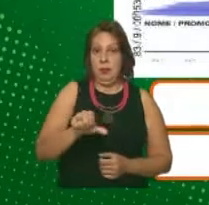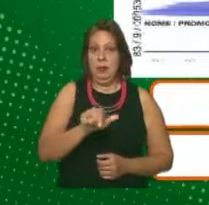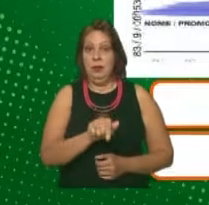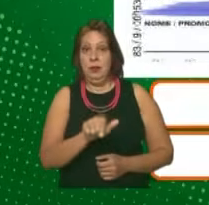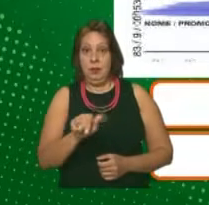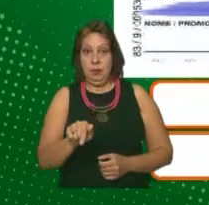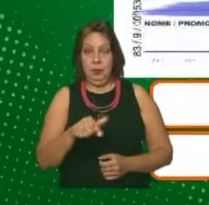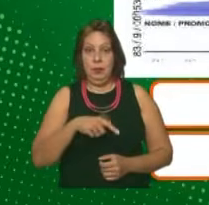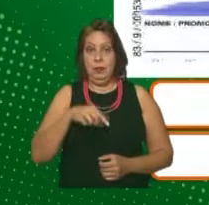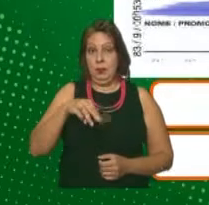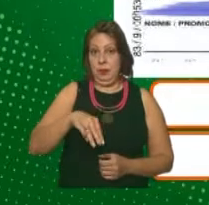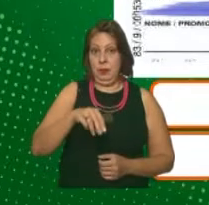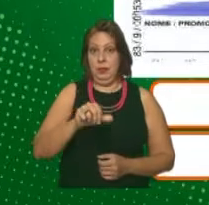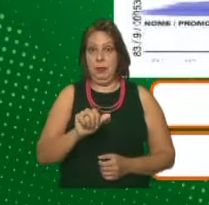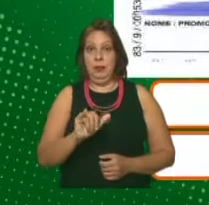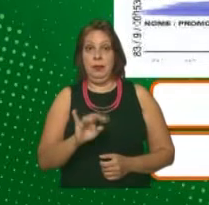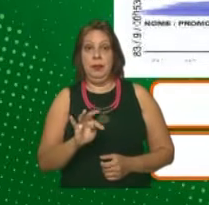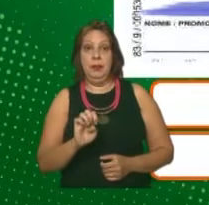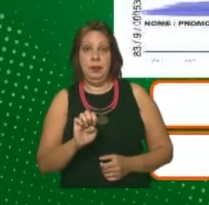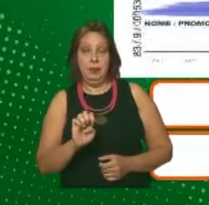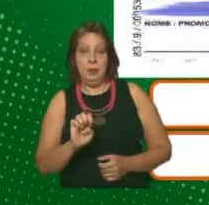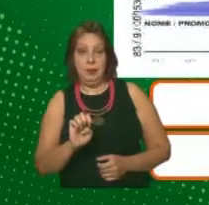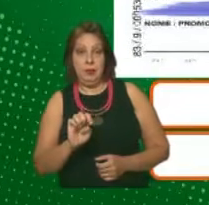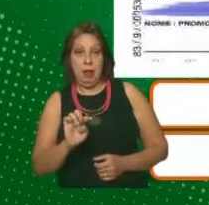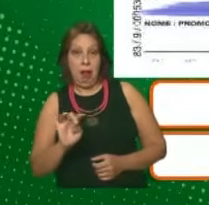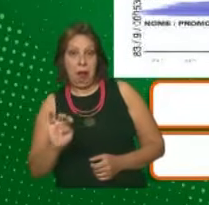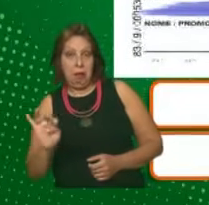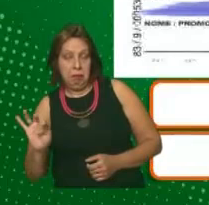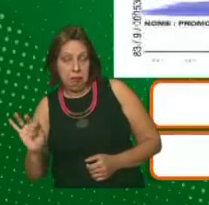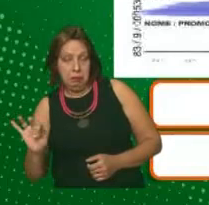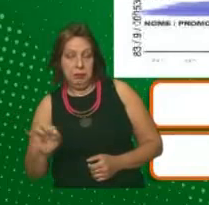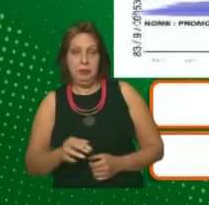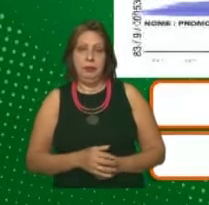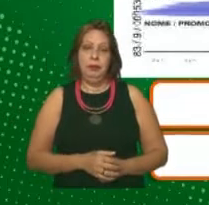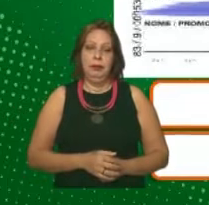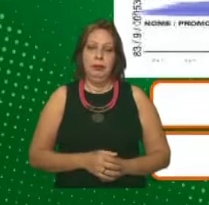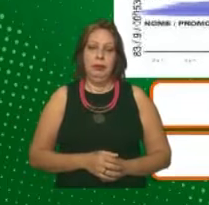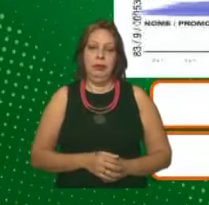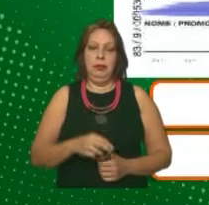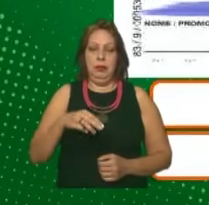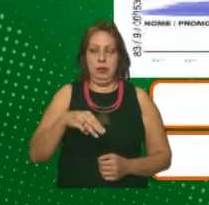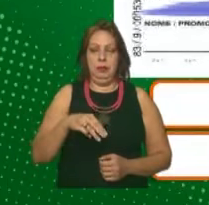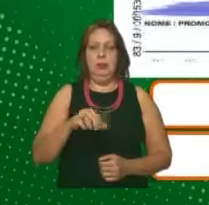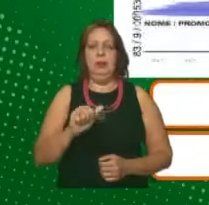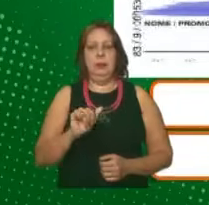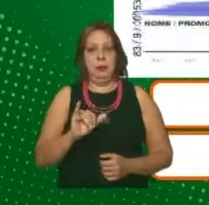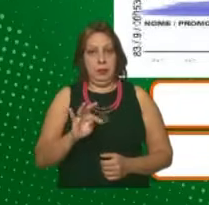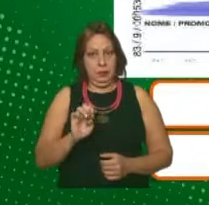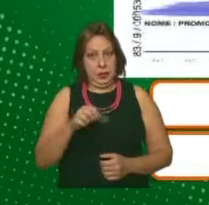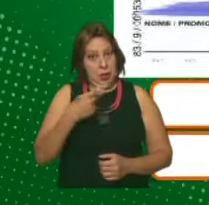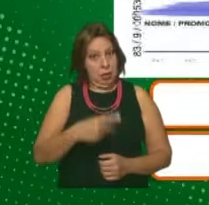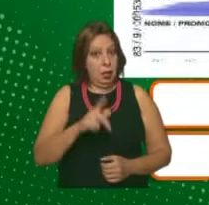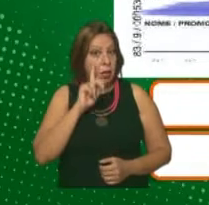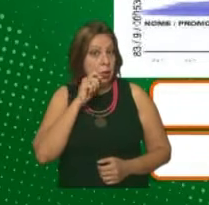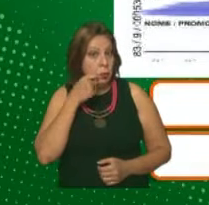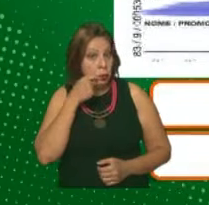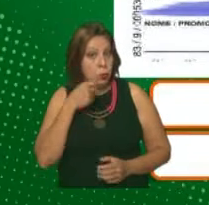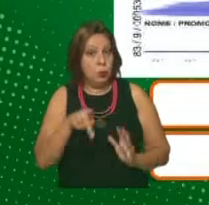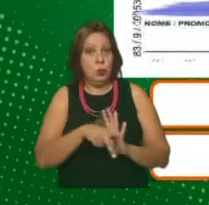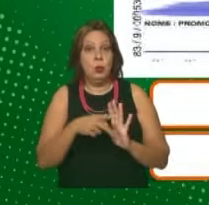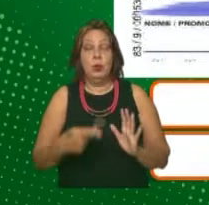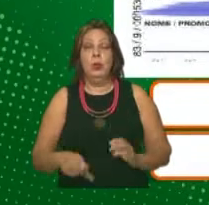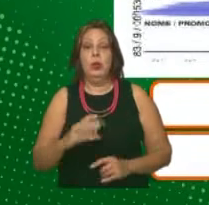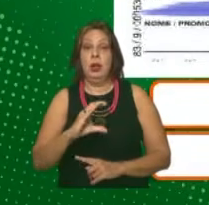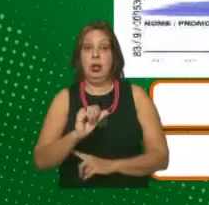041977. Maitê, alguma coisa ali? Não, não, não. Maitê apenas está suficiente. Aracaju é a cidade do bairro